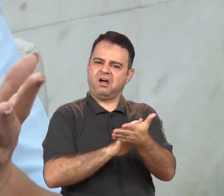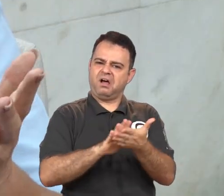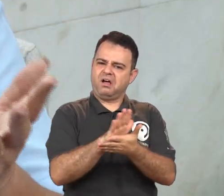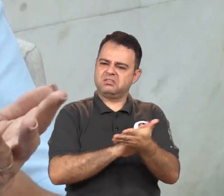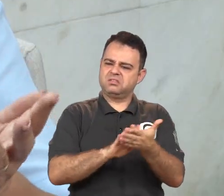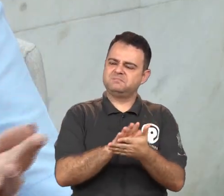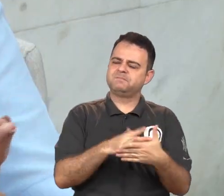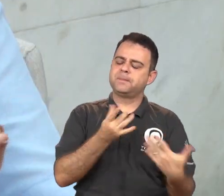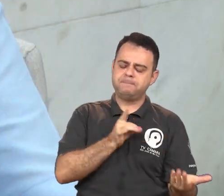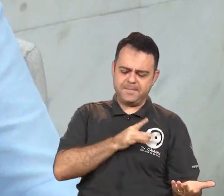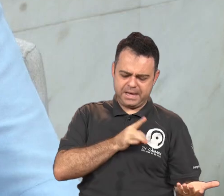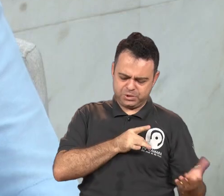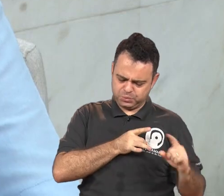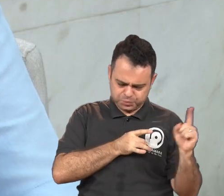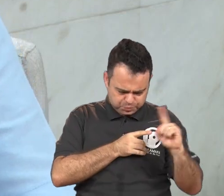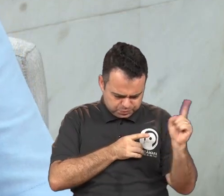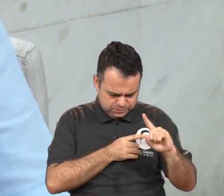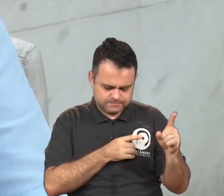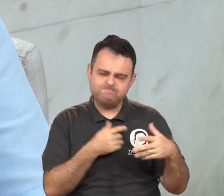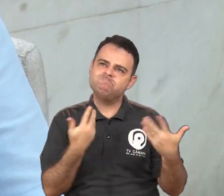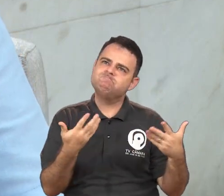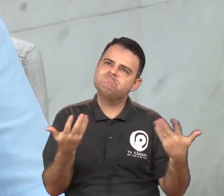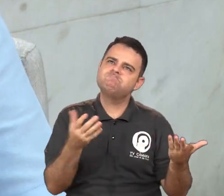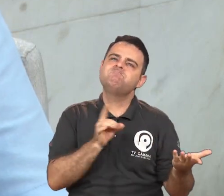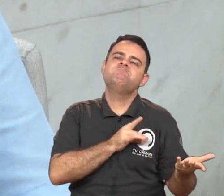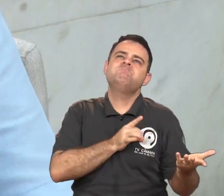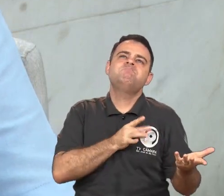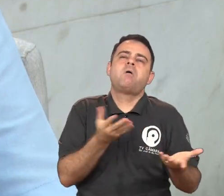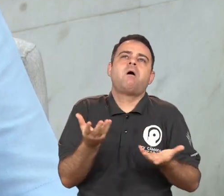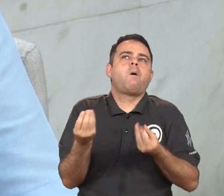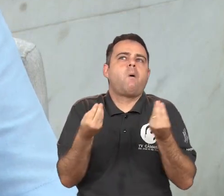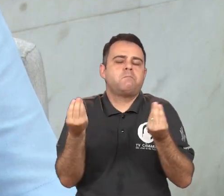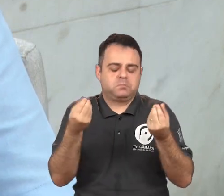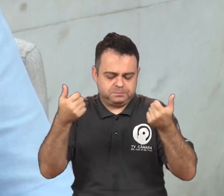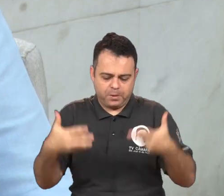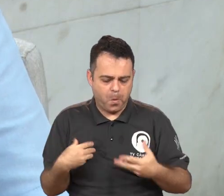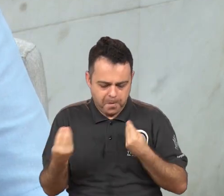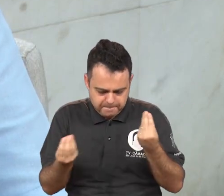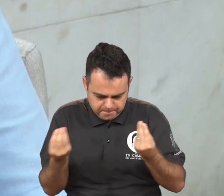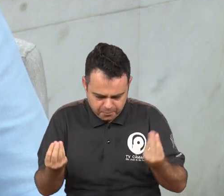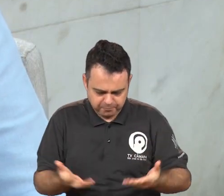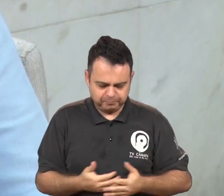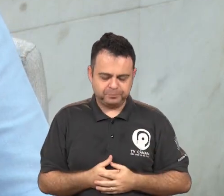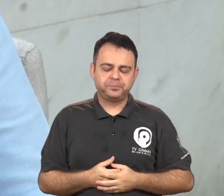não seria nem medo, seria assim...